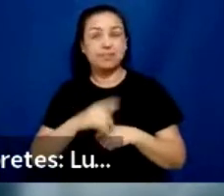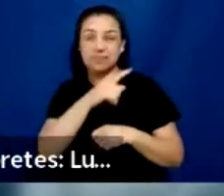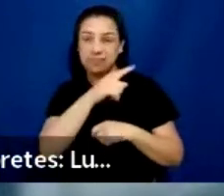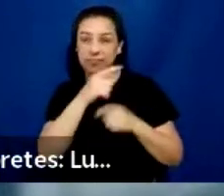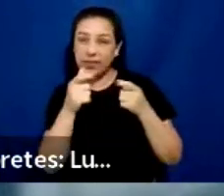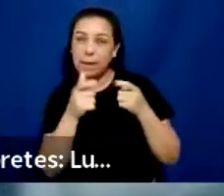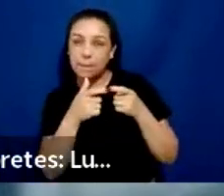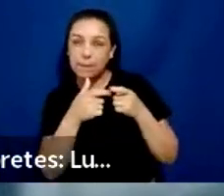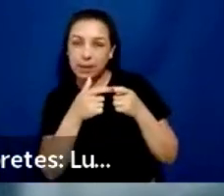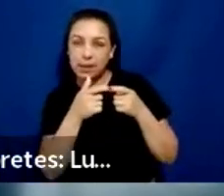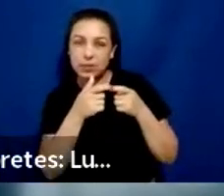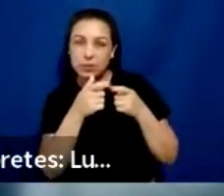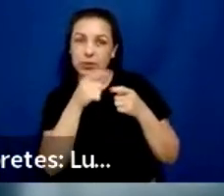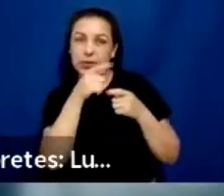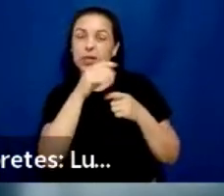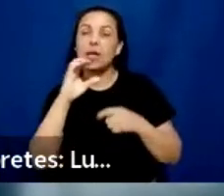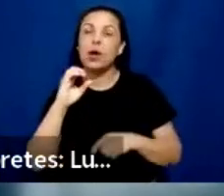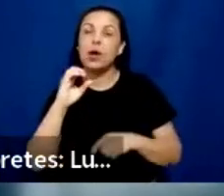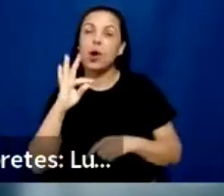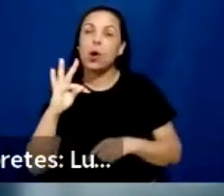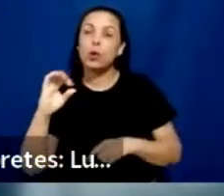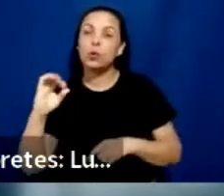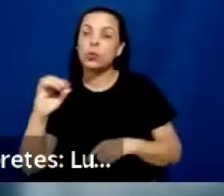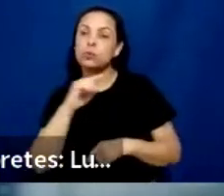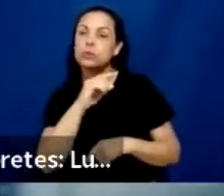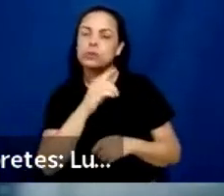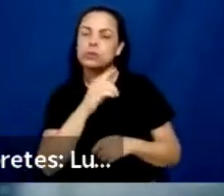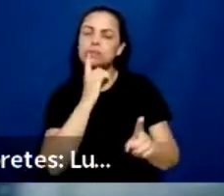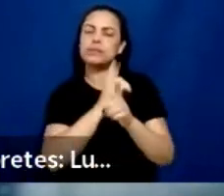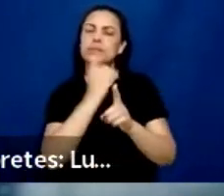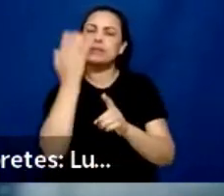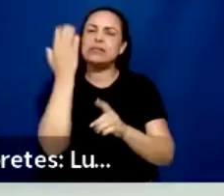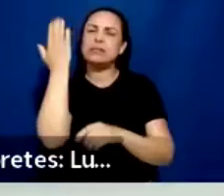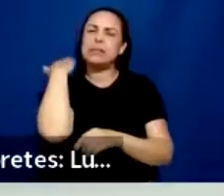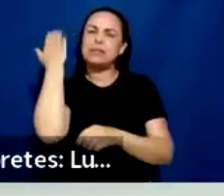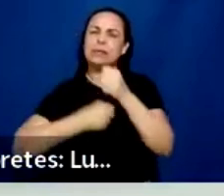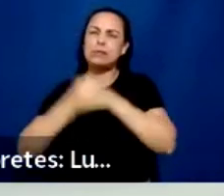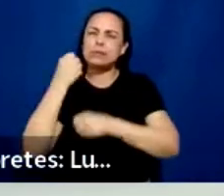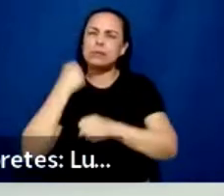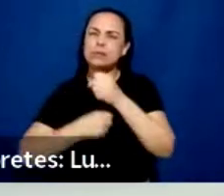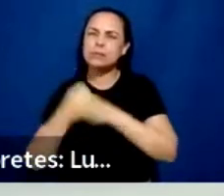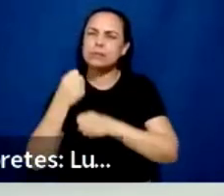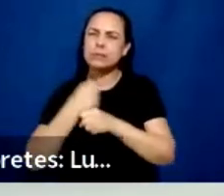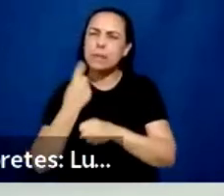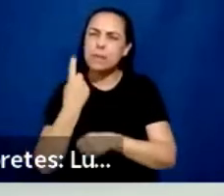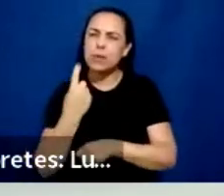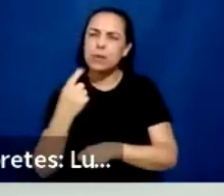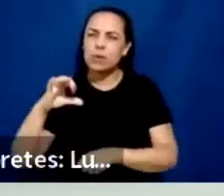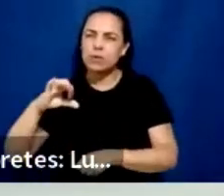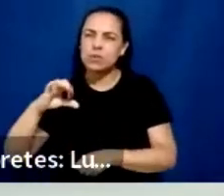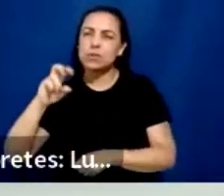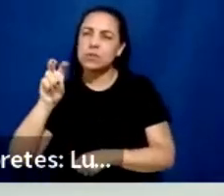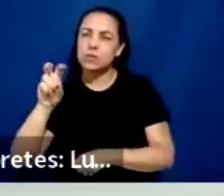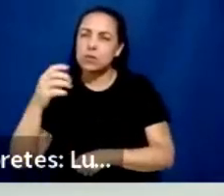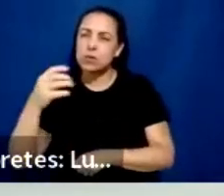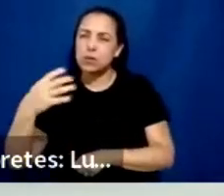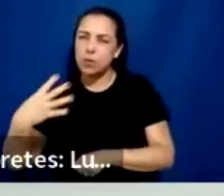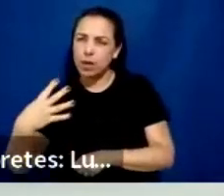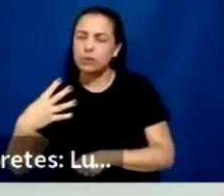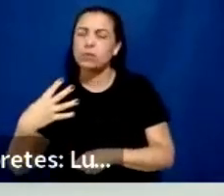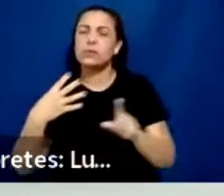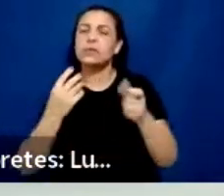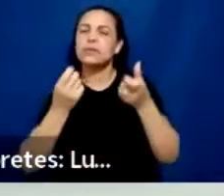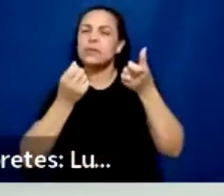que a comunidade científica chama de a descoberta de todas as doenças. Em 1954, cientistas anunciaram que a causa